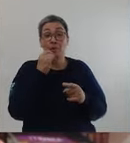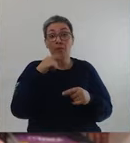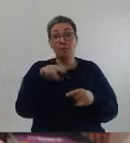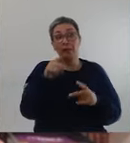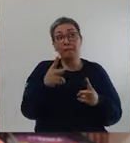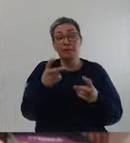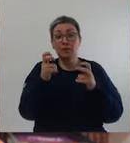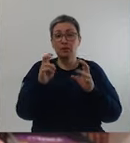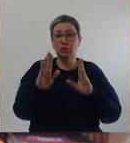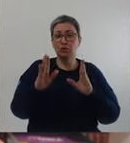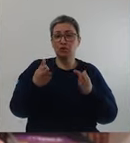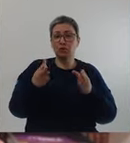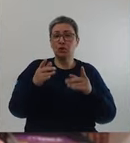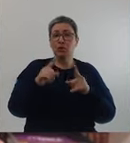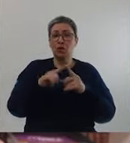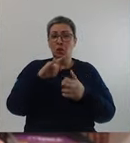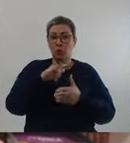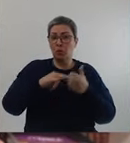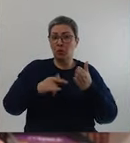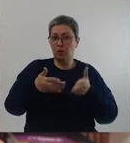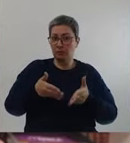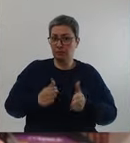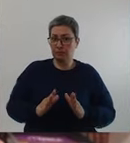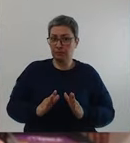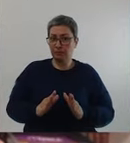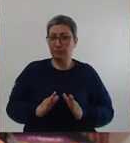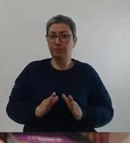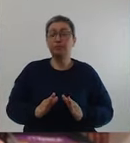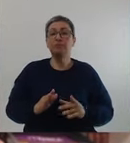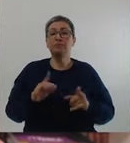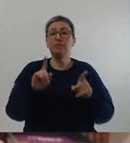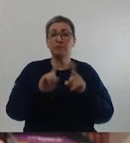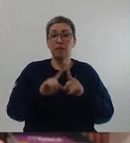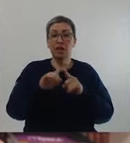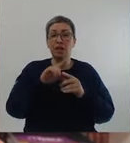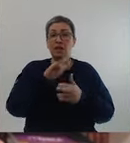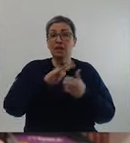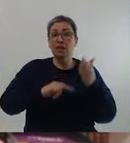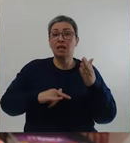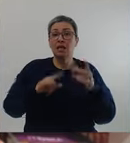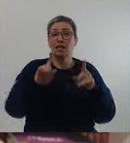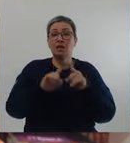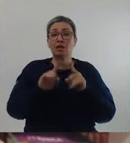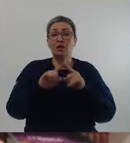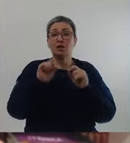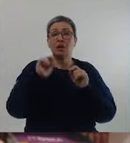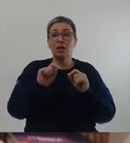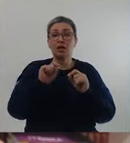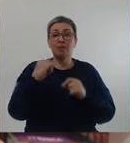Como percebemos, a certidão de nascimento é um documento